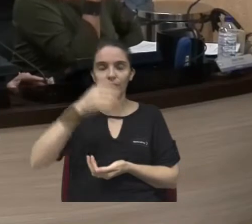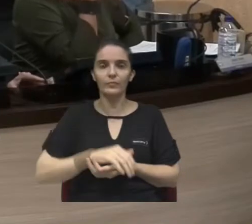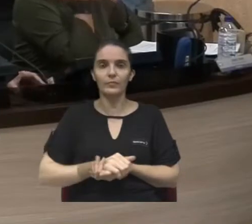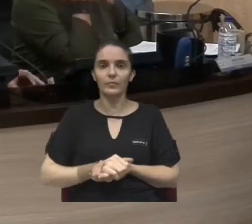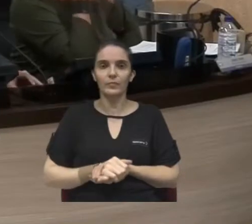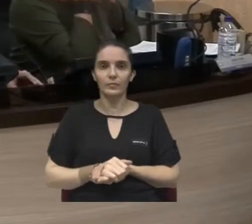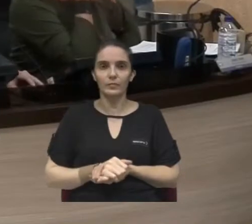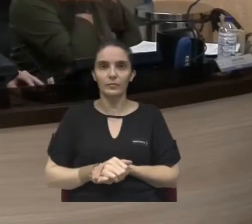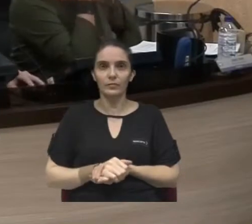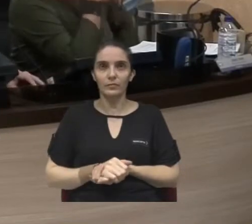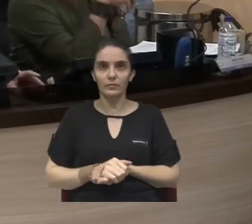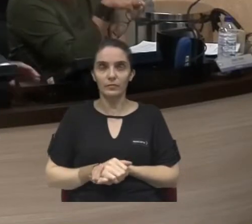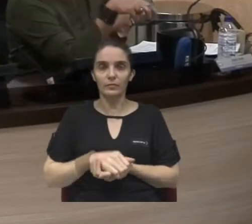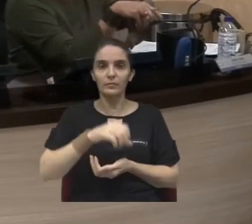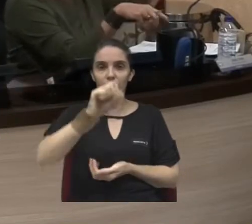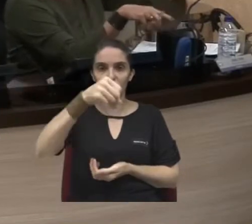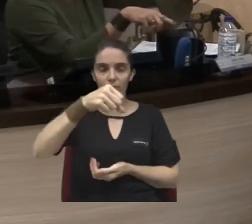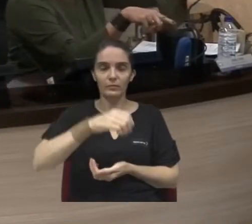Sim.